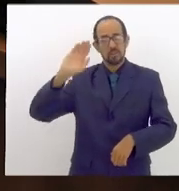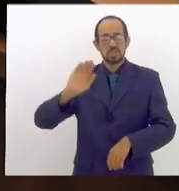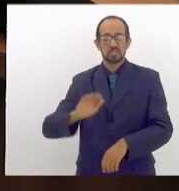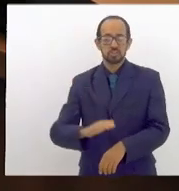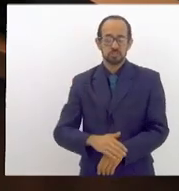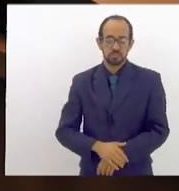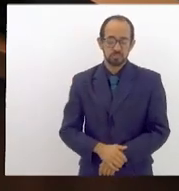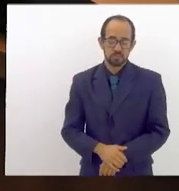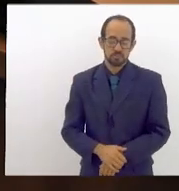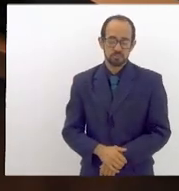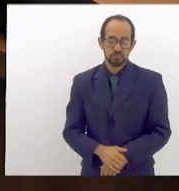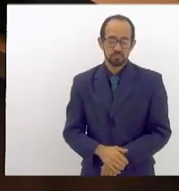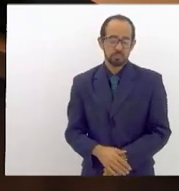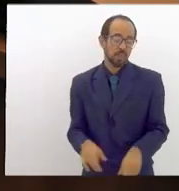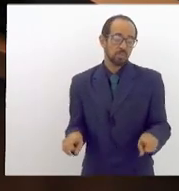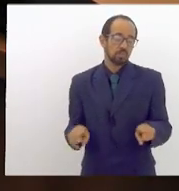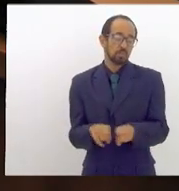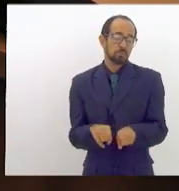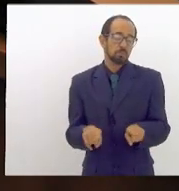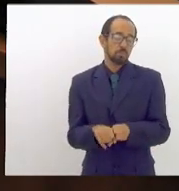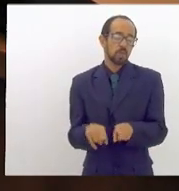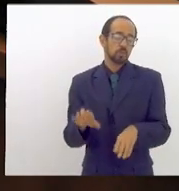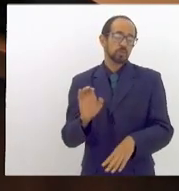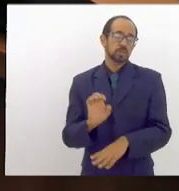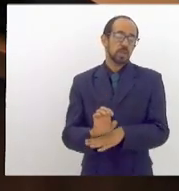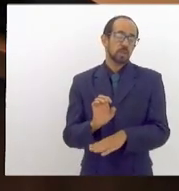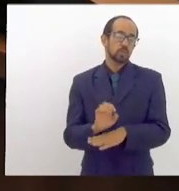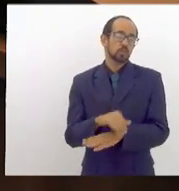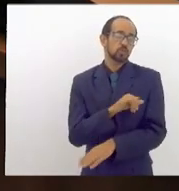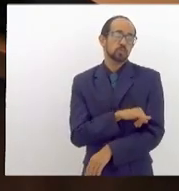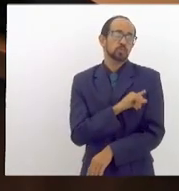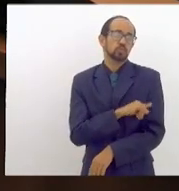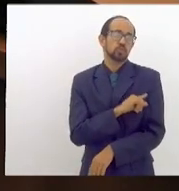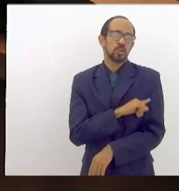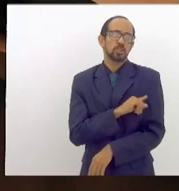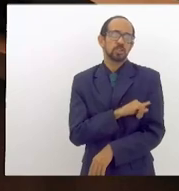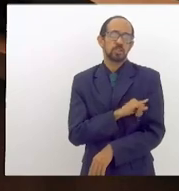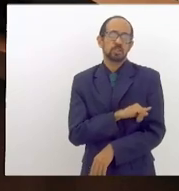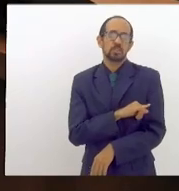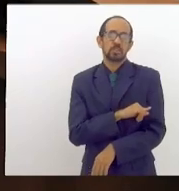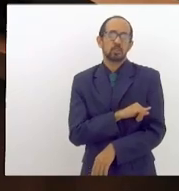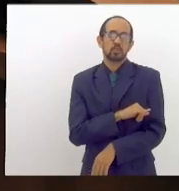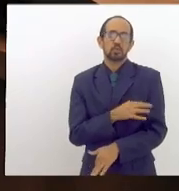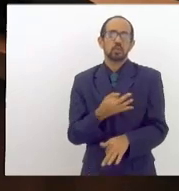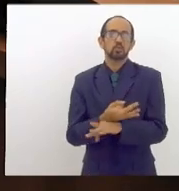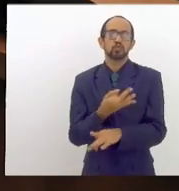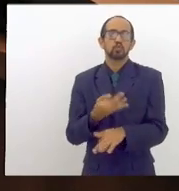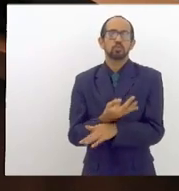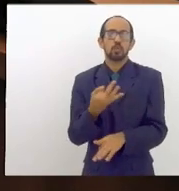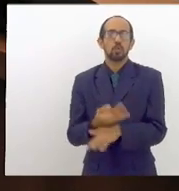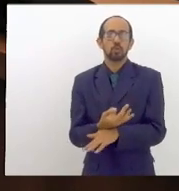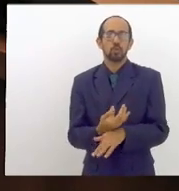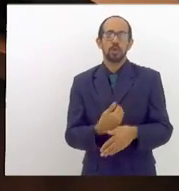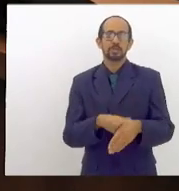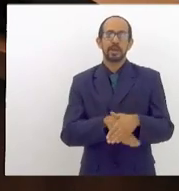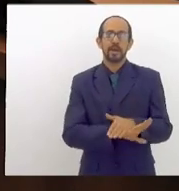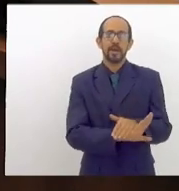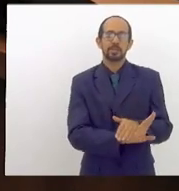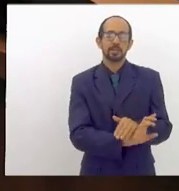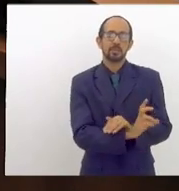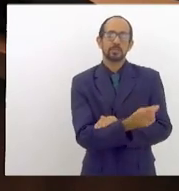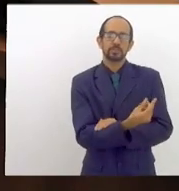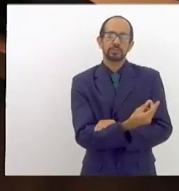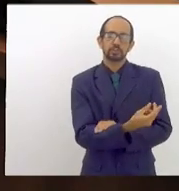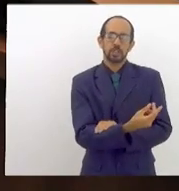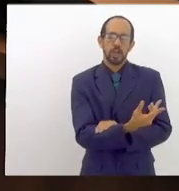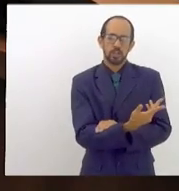o estado do Rio de Janeiro não ficou com insuficiência de caixa e começou a atrasar